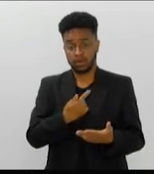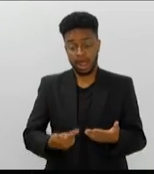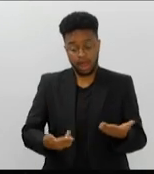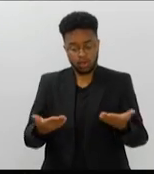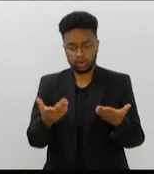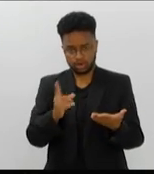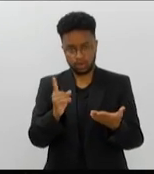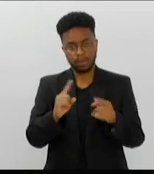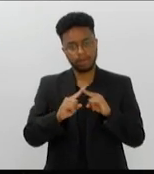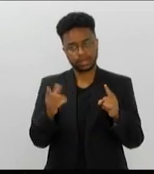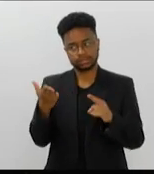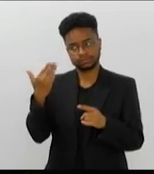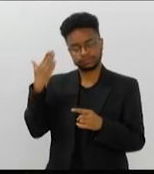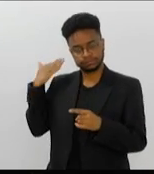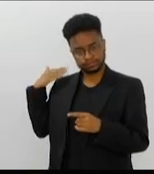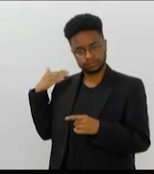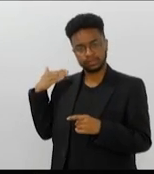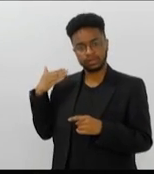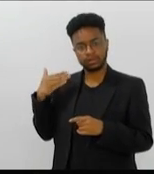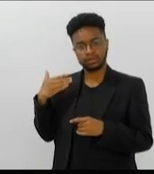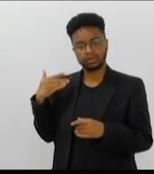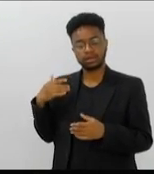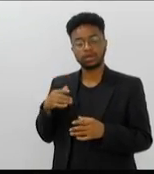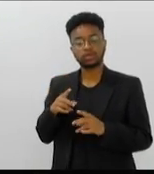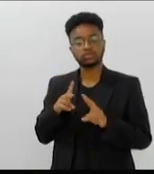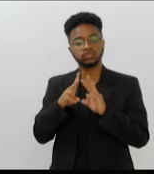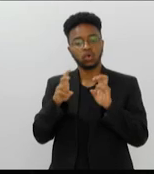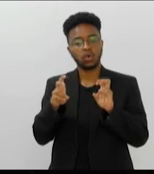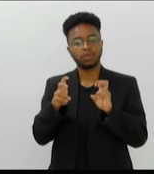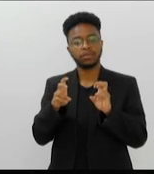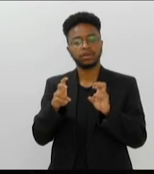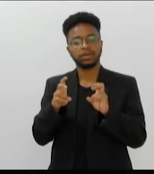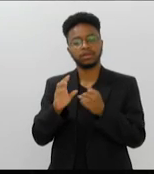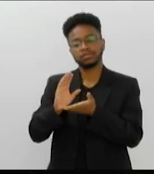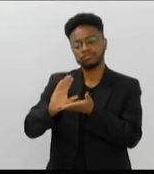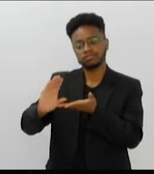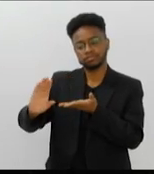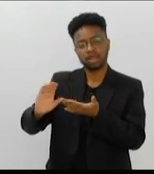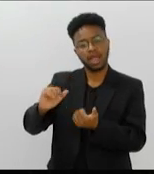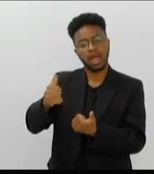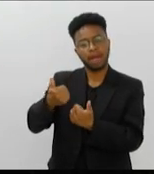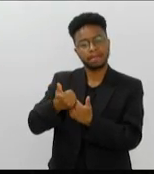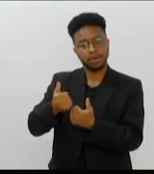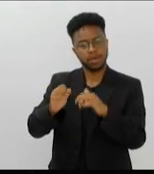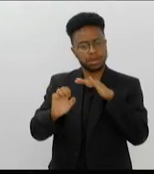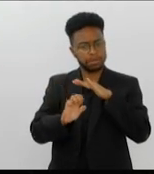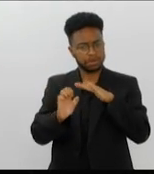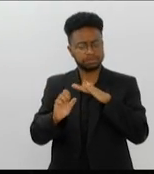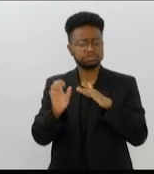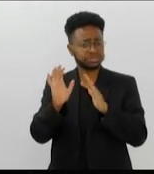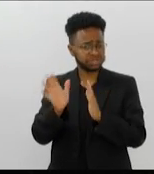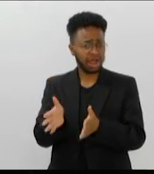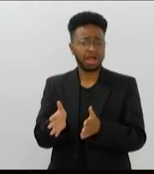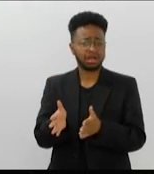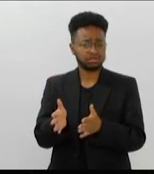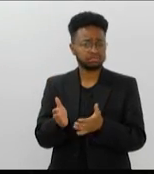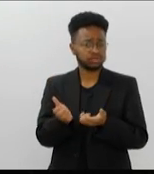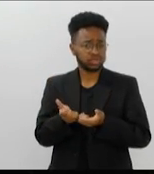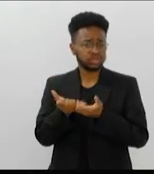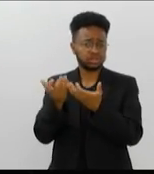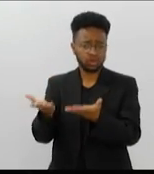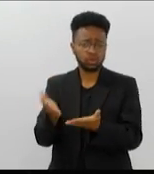governos acumuladamente, em termos de incentivo fiscal, já concederam mais